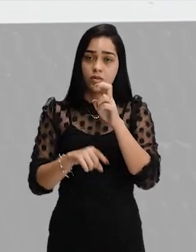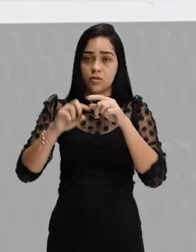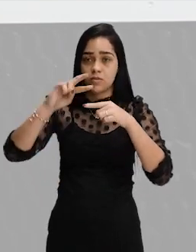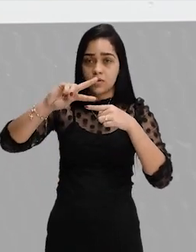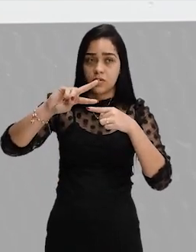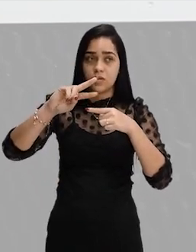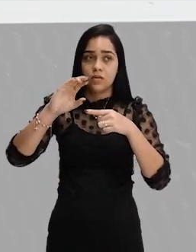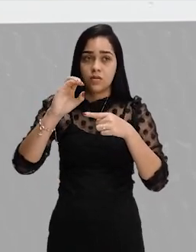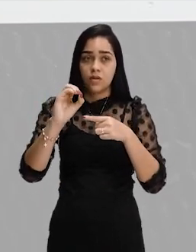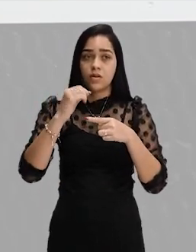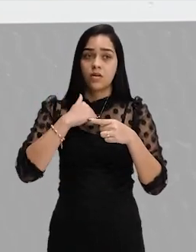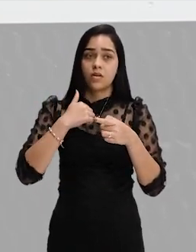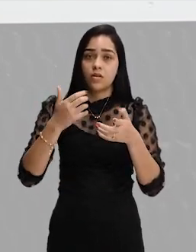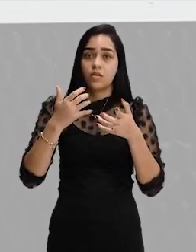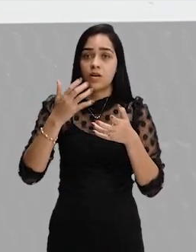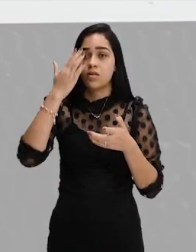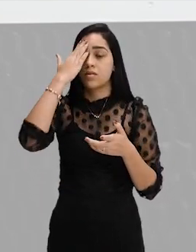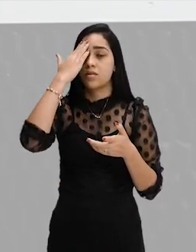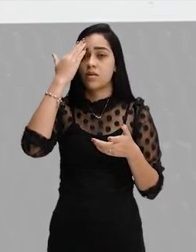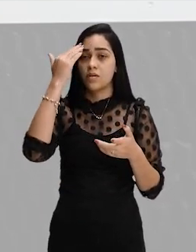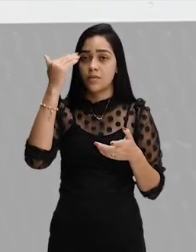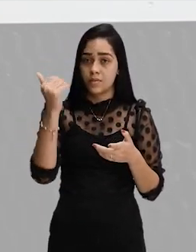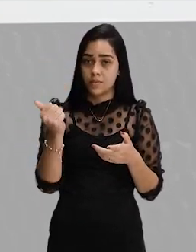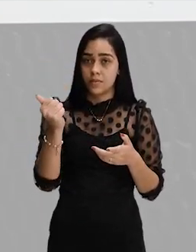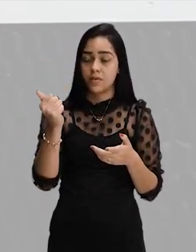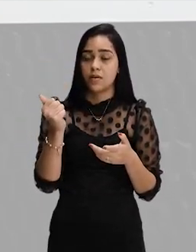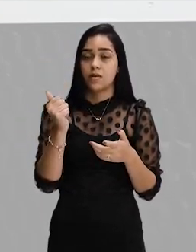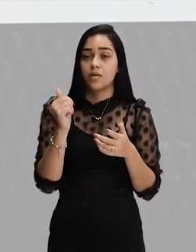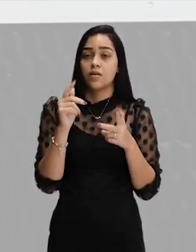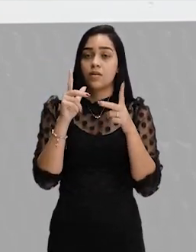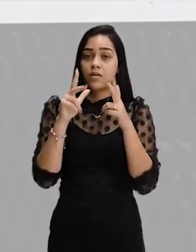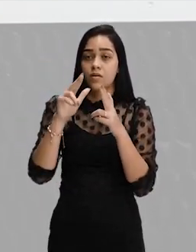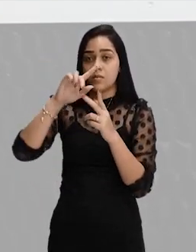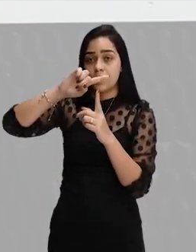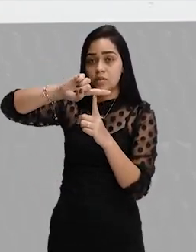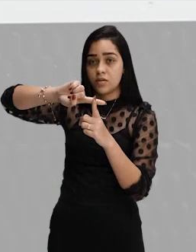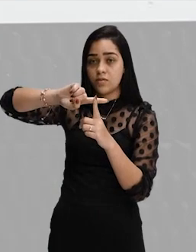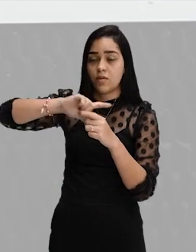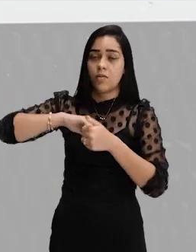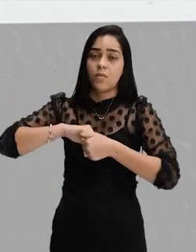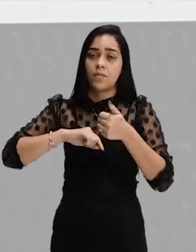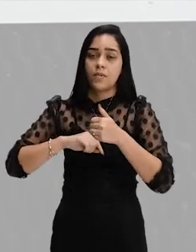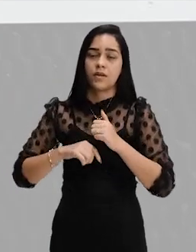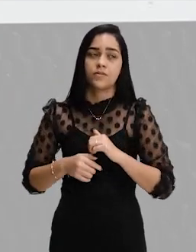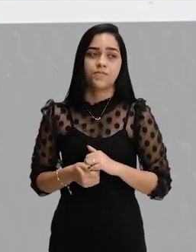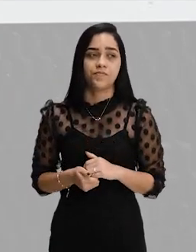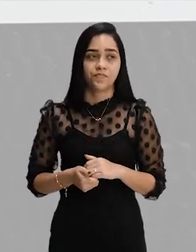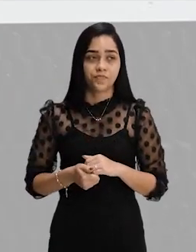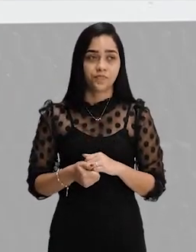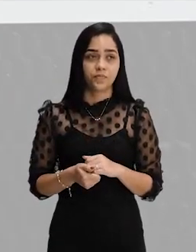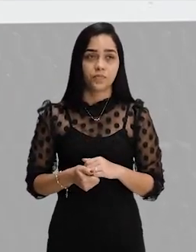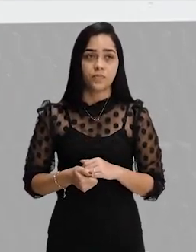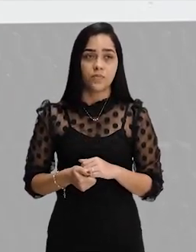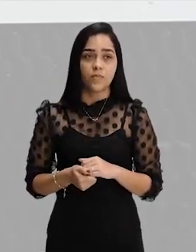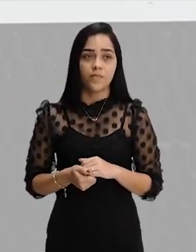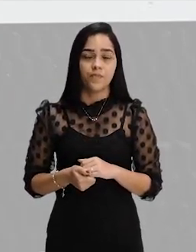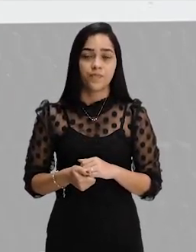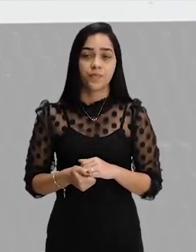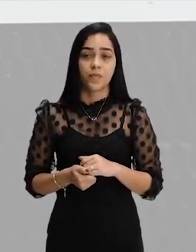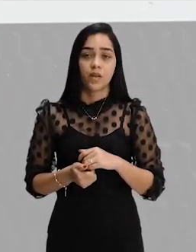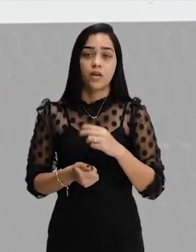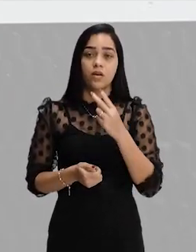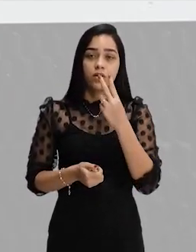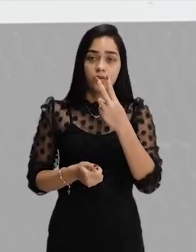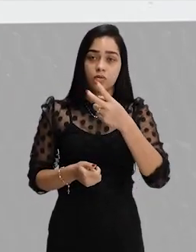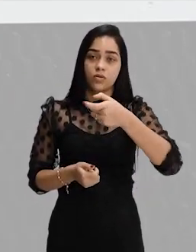qual o valor de x, né, que torna essa expressão aqui positiva. Tá? Então vamos para a primeira forma de resolução. Então